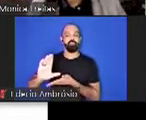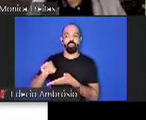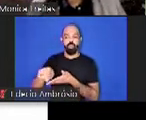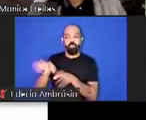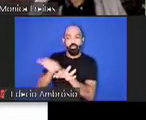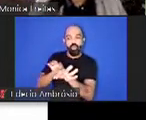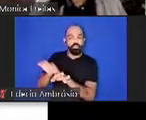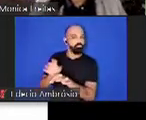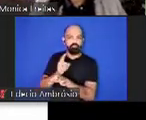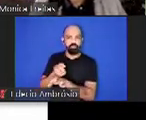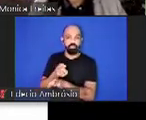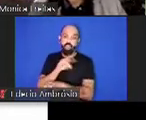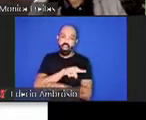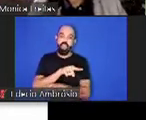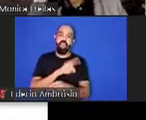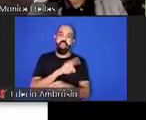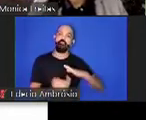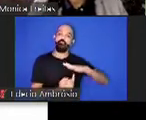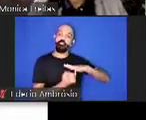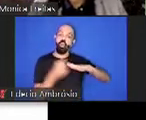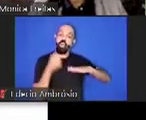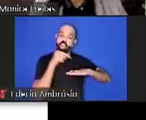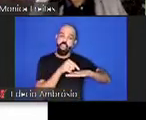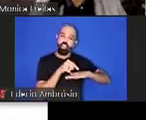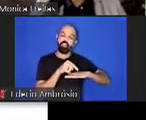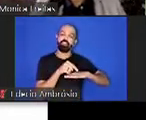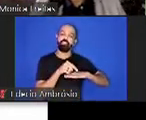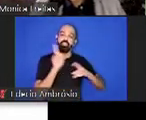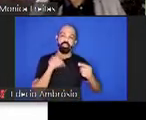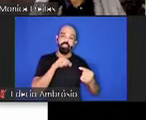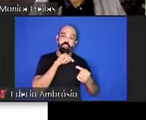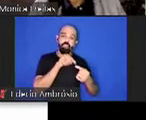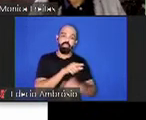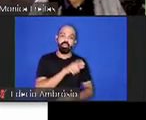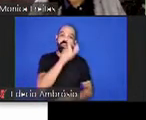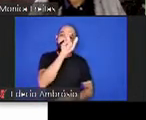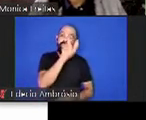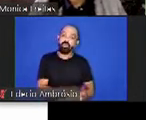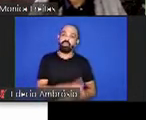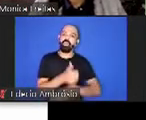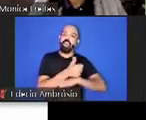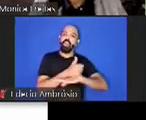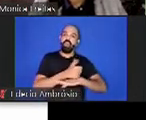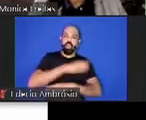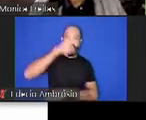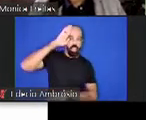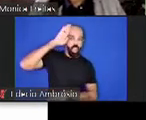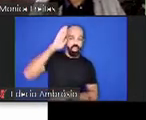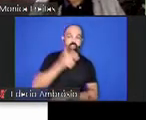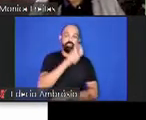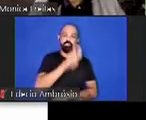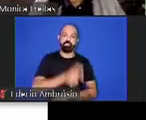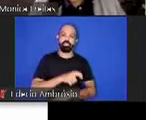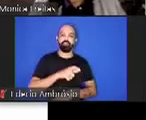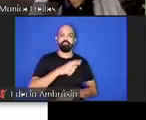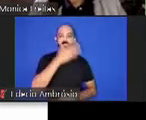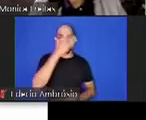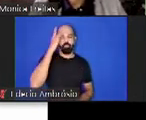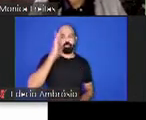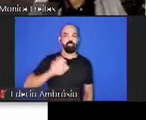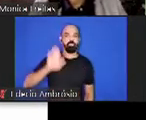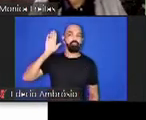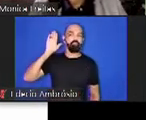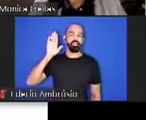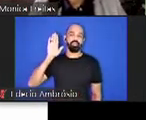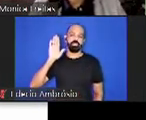no caso da Fundação, na realidade, ela visa contemplar a excelência acadêmica do próprio candidato que estaria